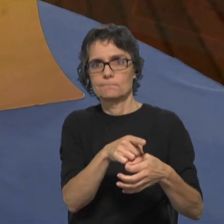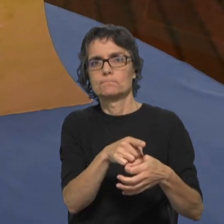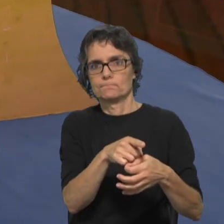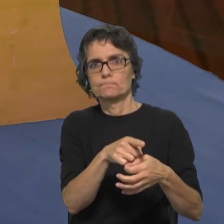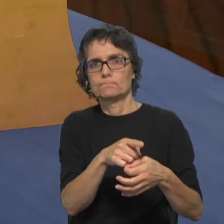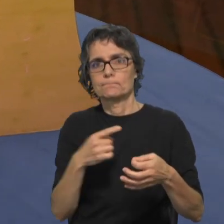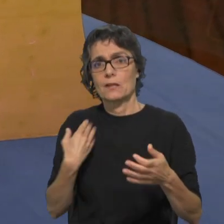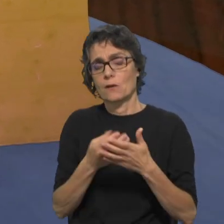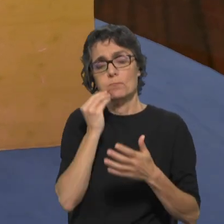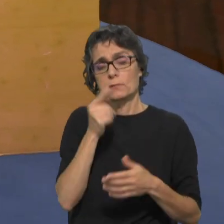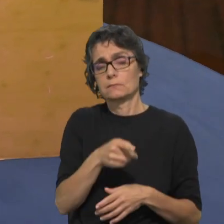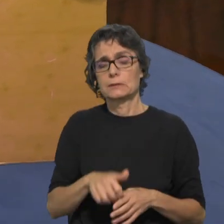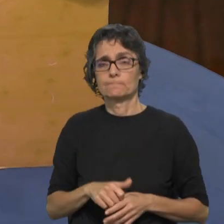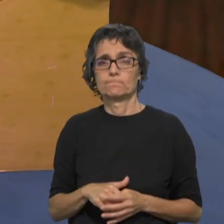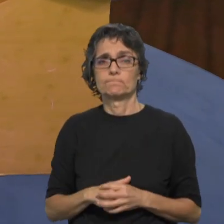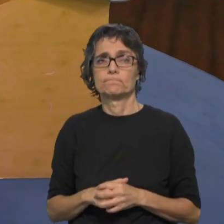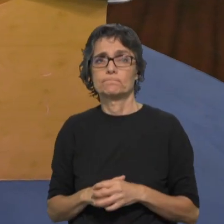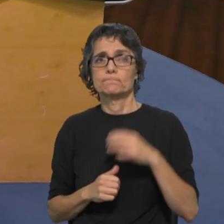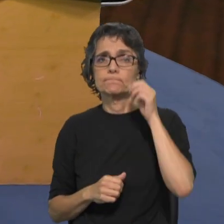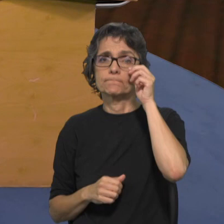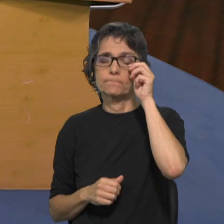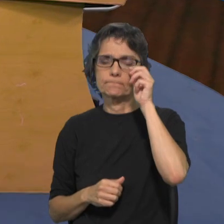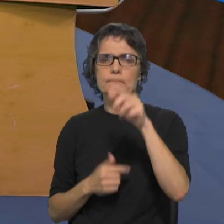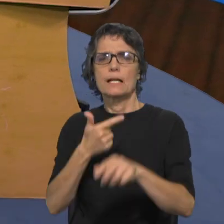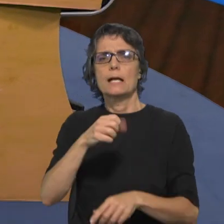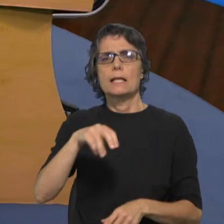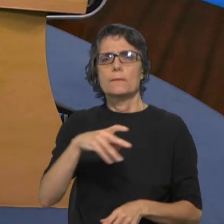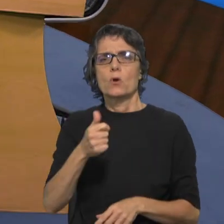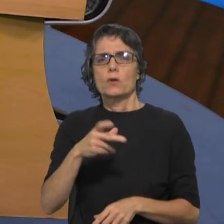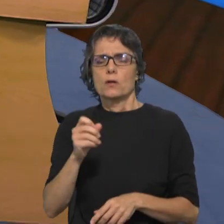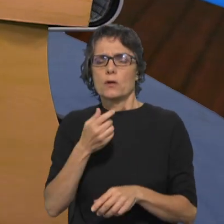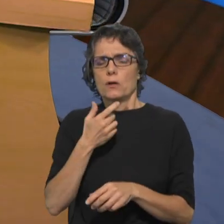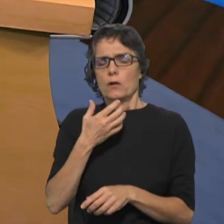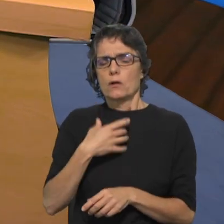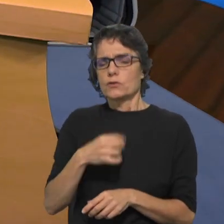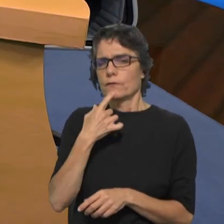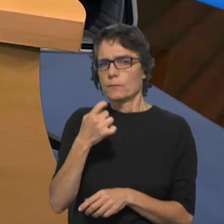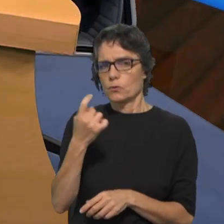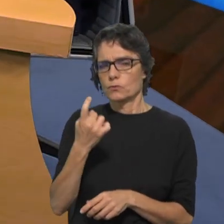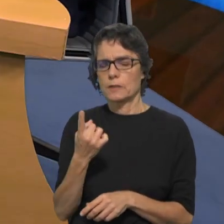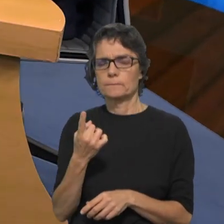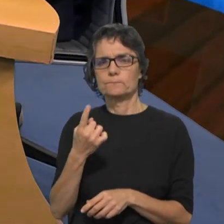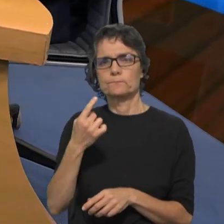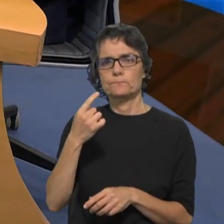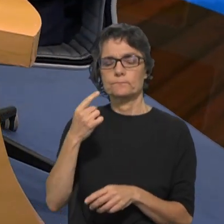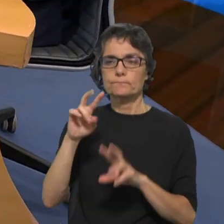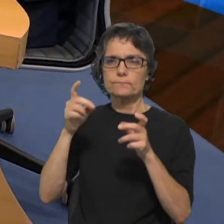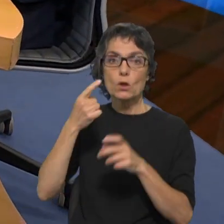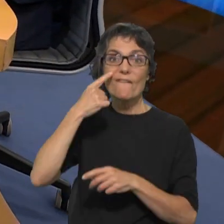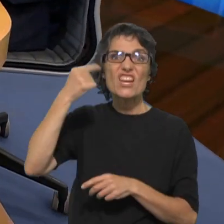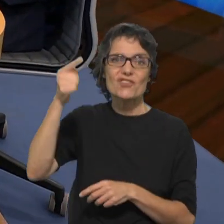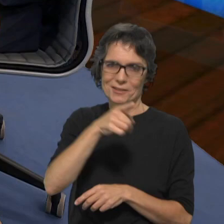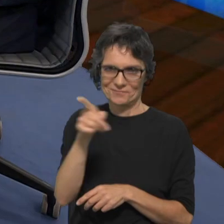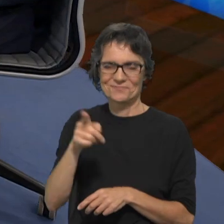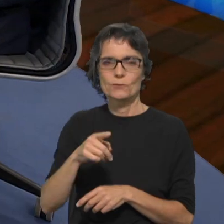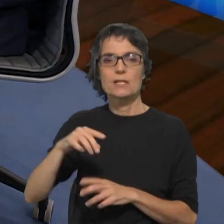até aos nossos dias. Timóteo Cavaco, esta dimensão do viajar, referia a Rita Almeida, esta noção de mundo, noção de diferença,